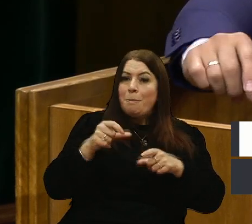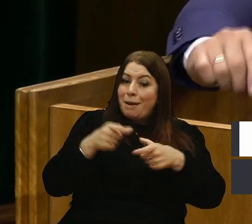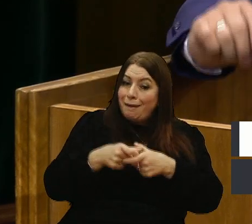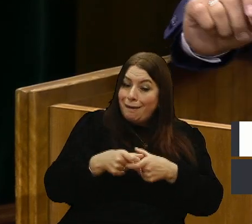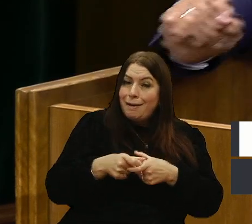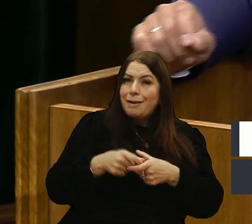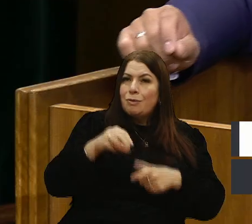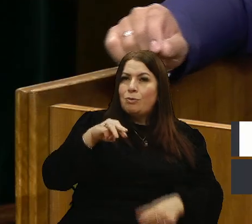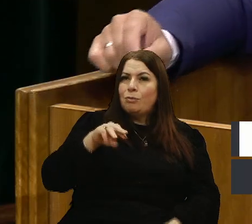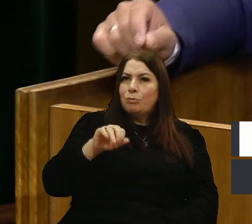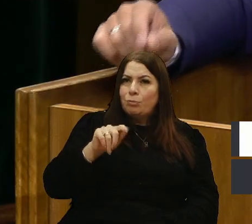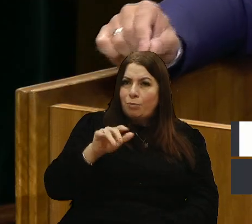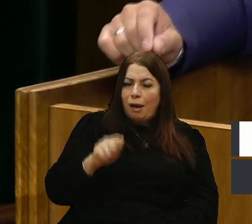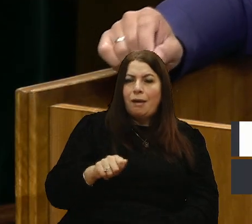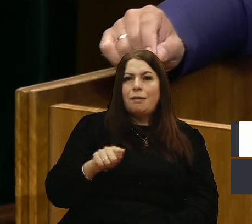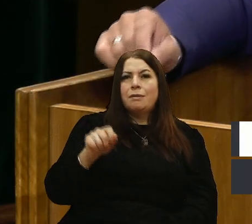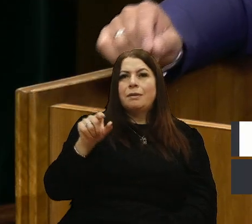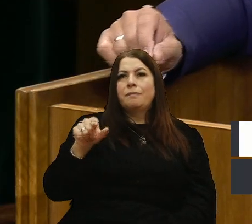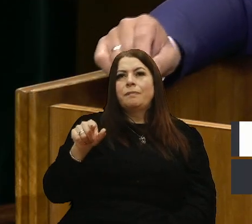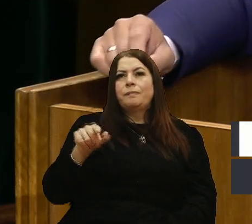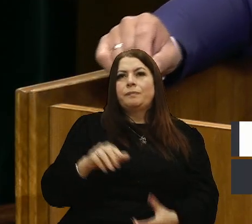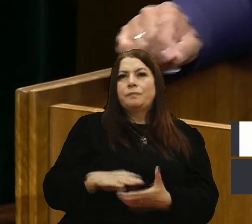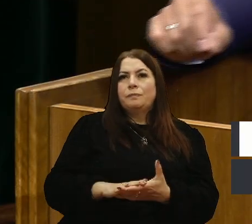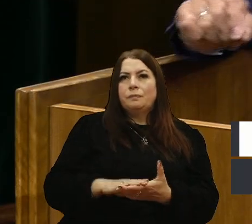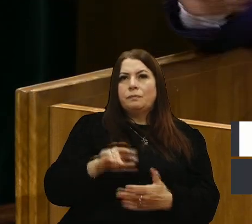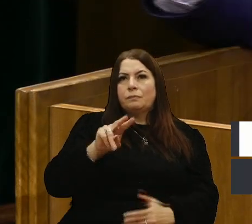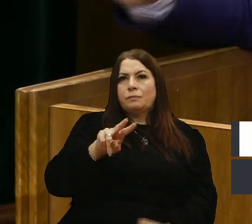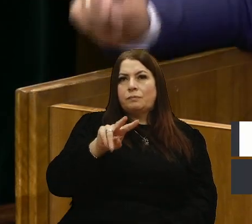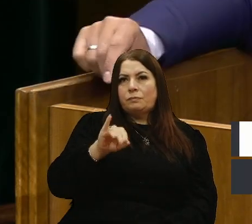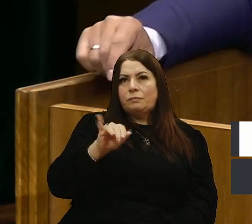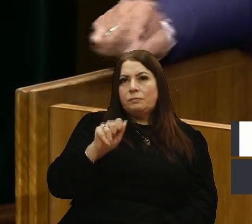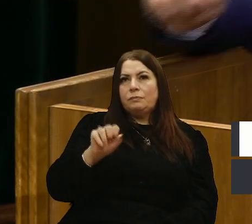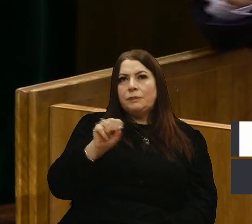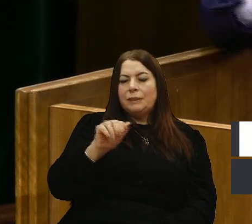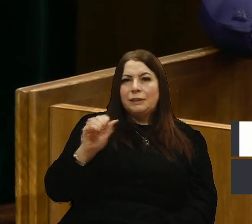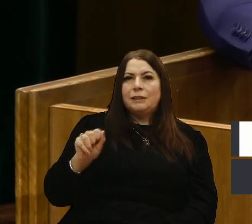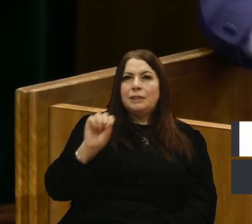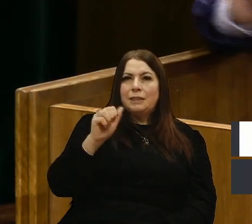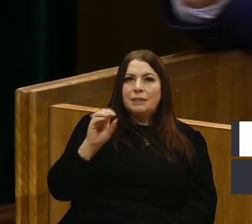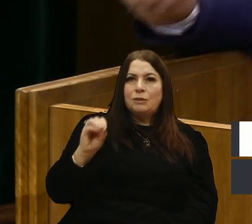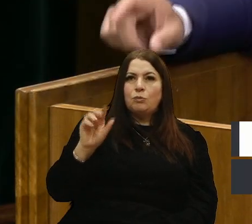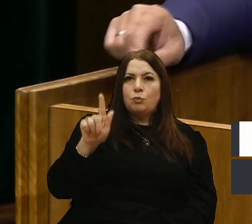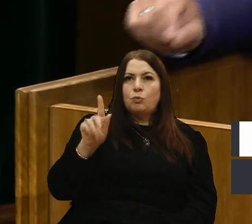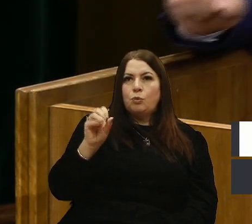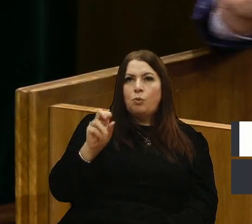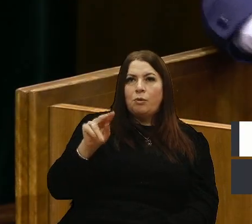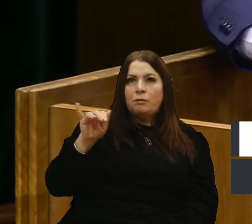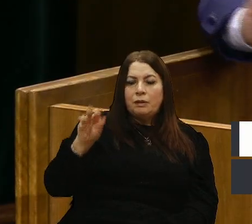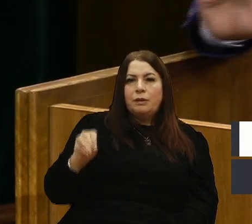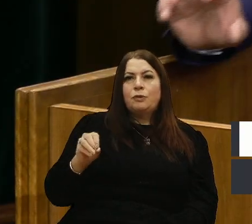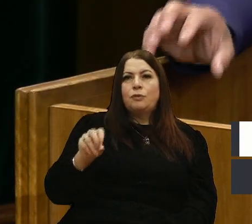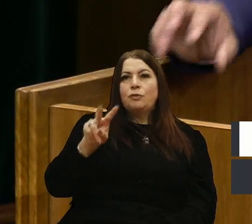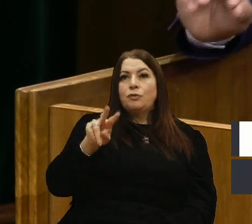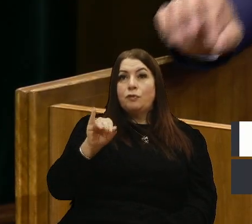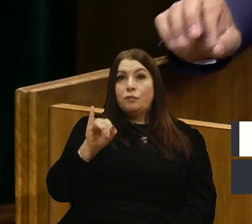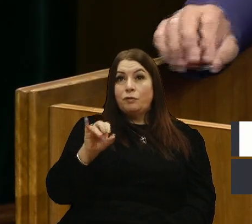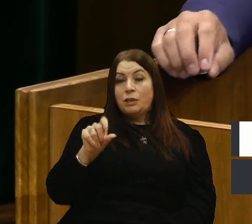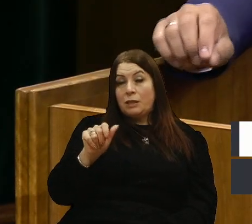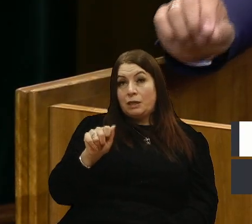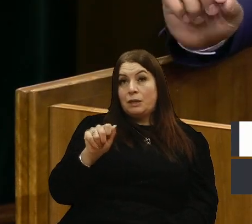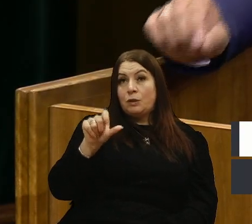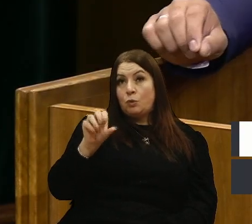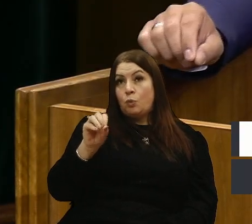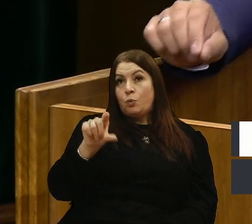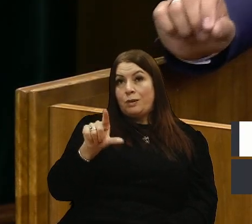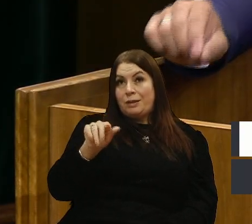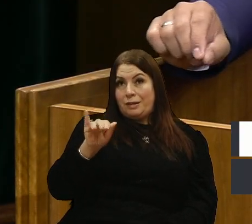lá da Mulada, aquele pequeno produtor lá de Vila Seca, lá de São Gotardo, lá de Vila Oliva, aquele pequeno